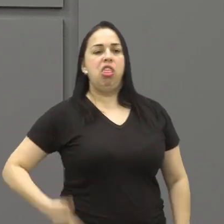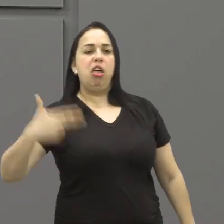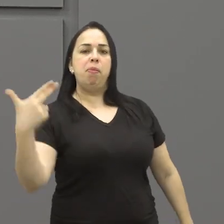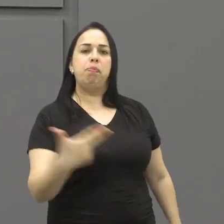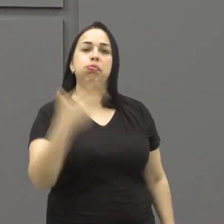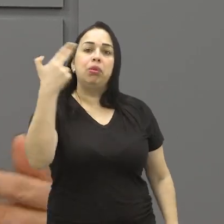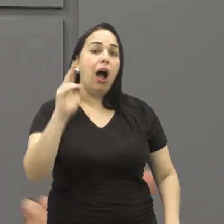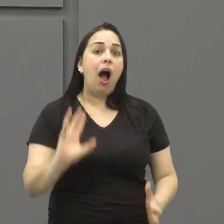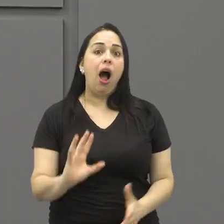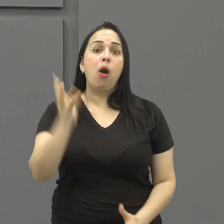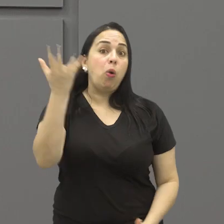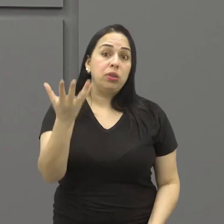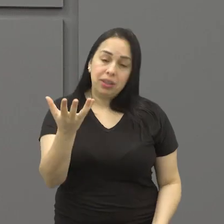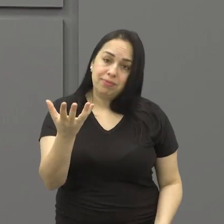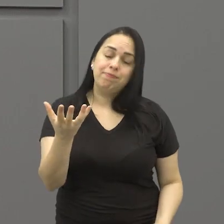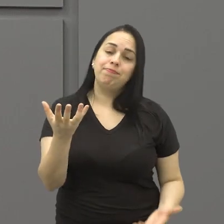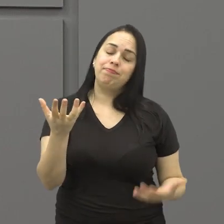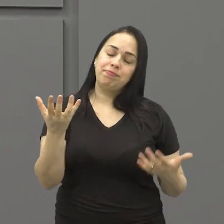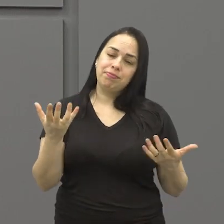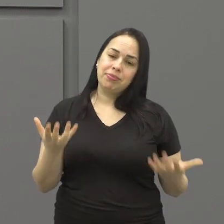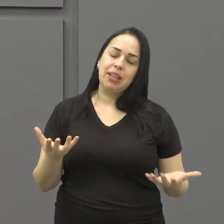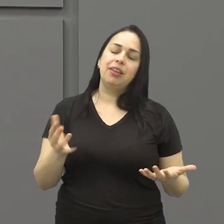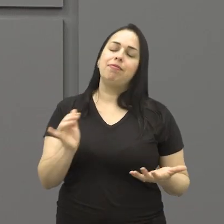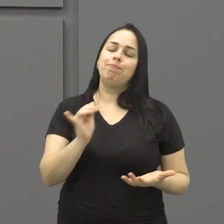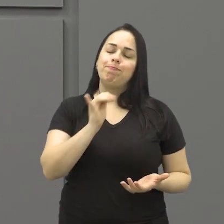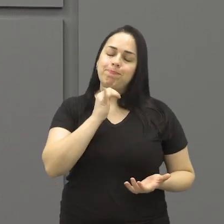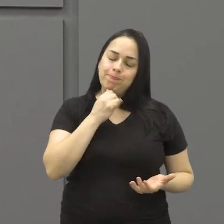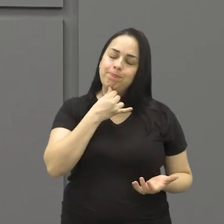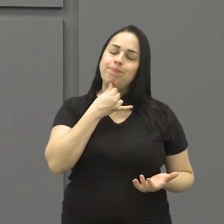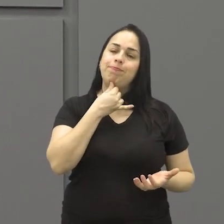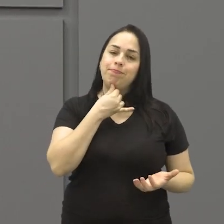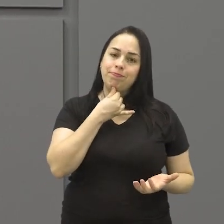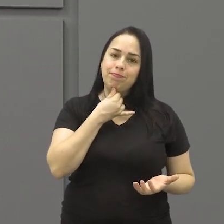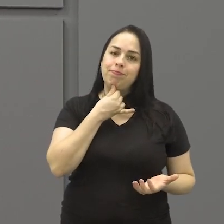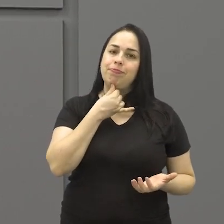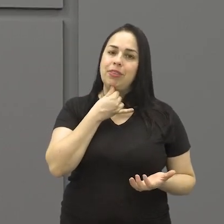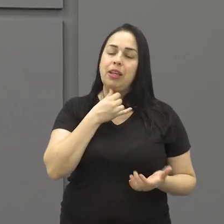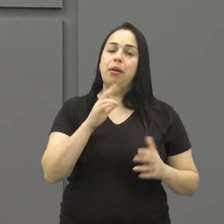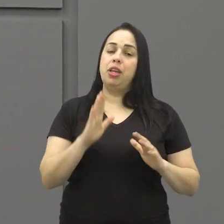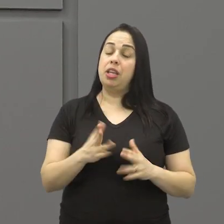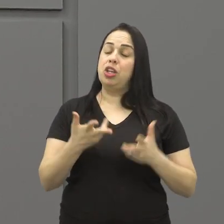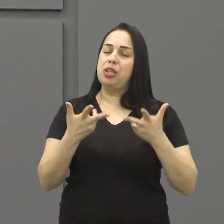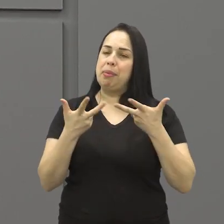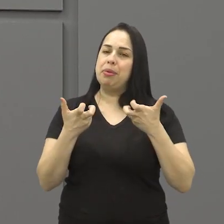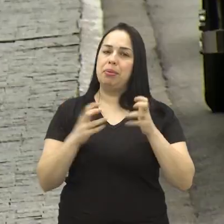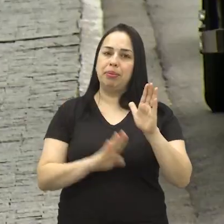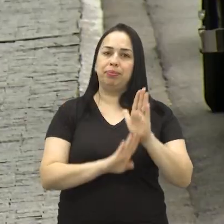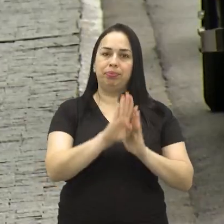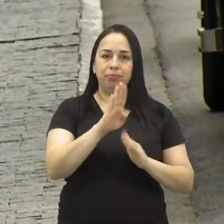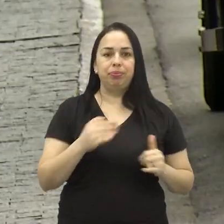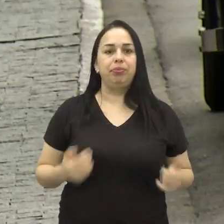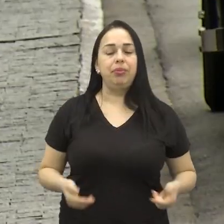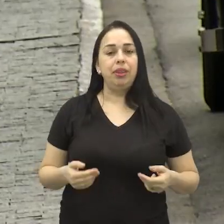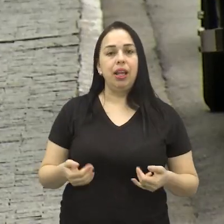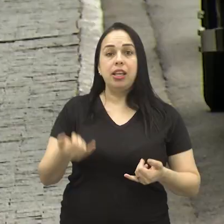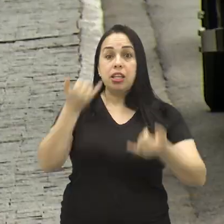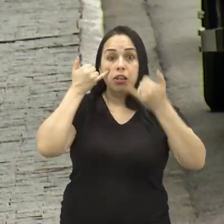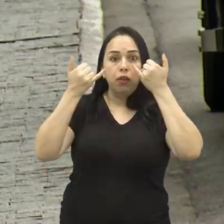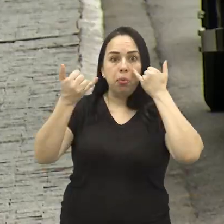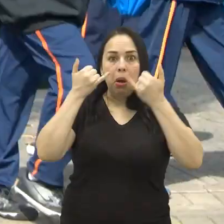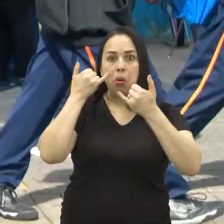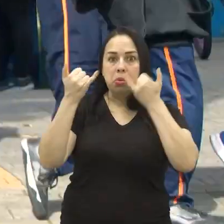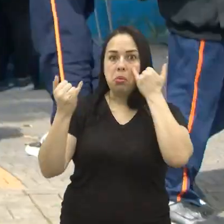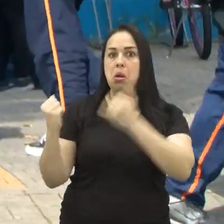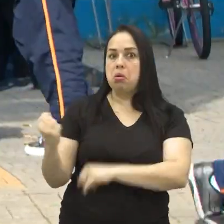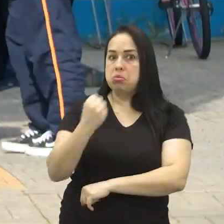esse tipo de ação que infelizmente o número é crescente. Esses dados